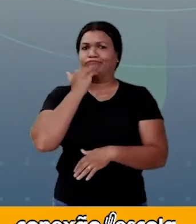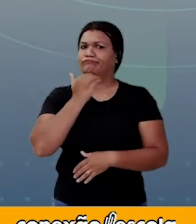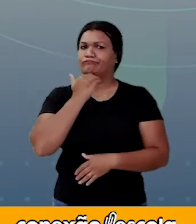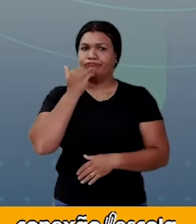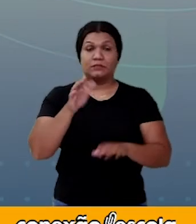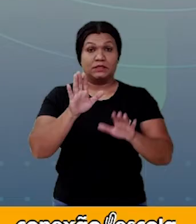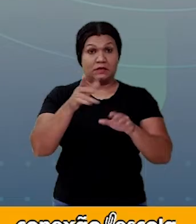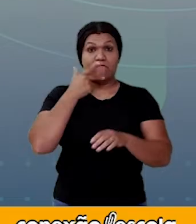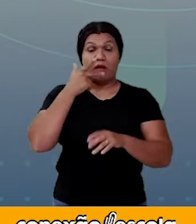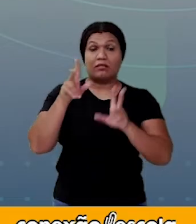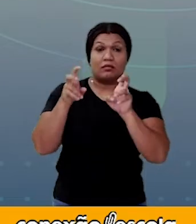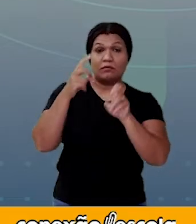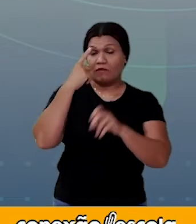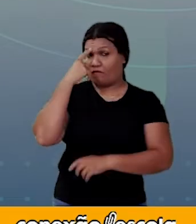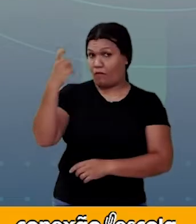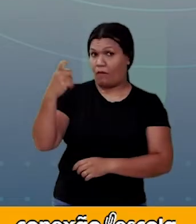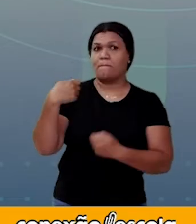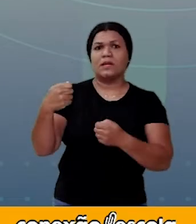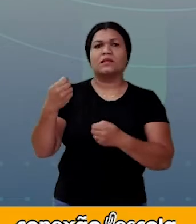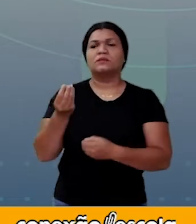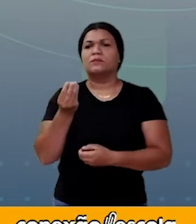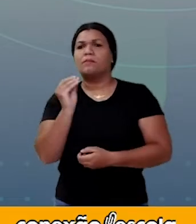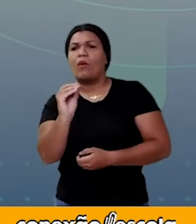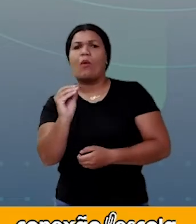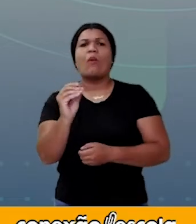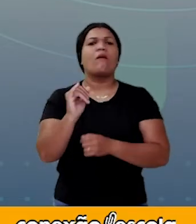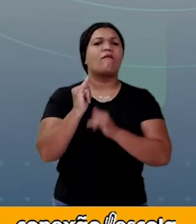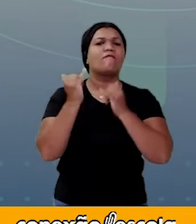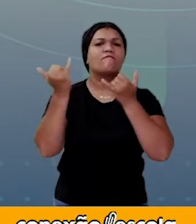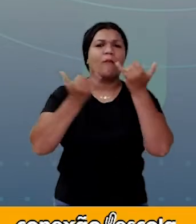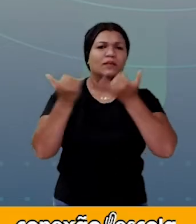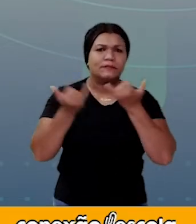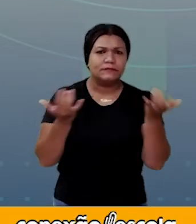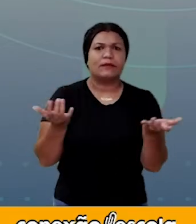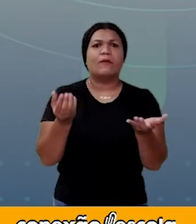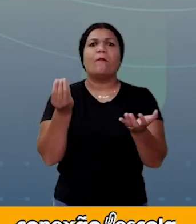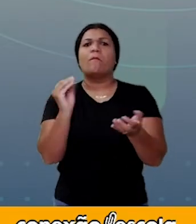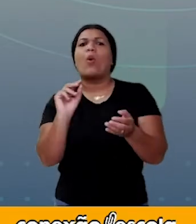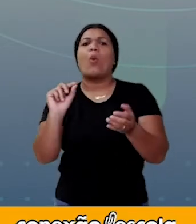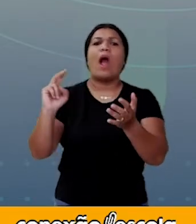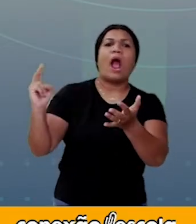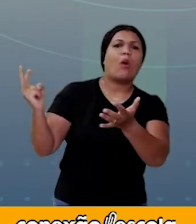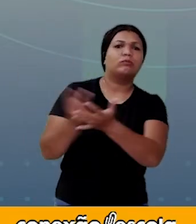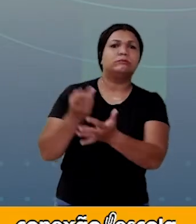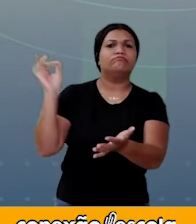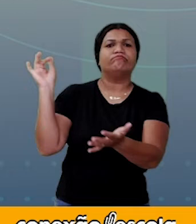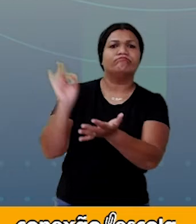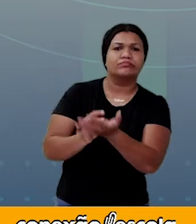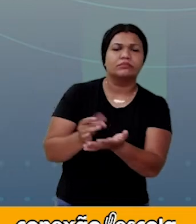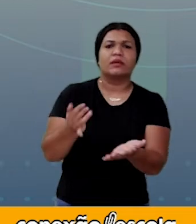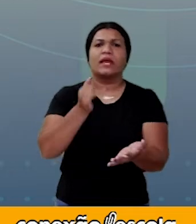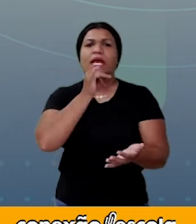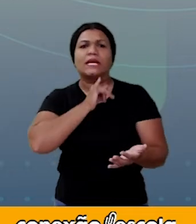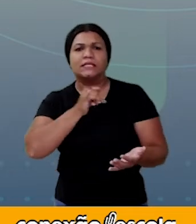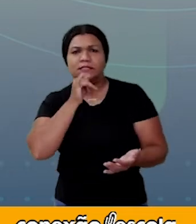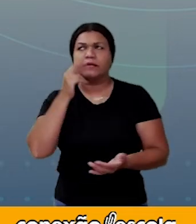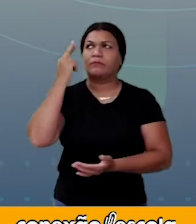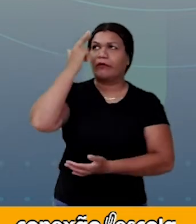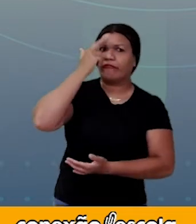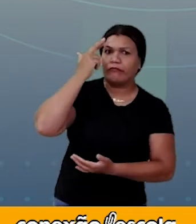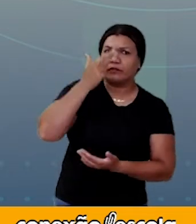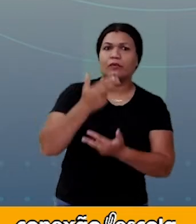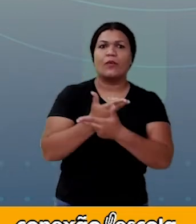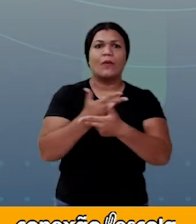vou falar sobre a violência, eu preciso trazer alguma informação, alguma situação, algum exemplo, alguma